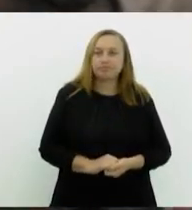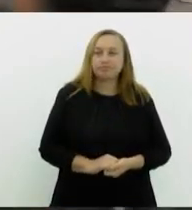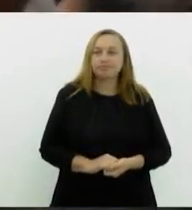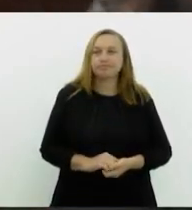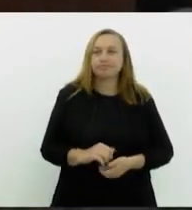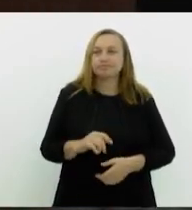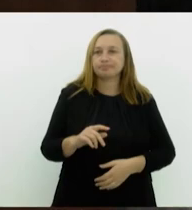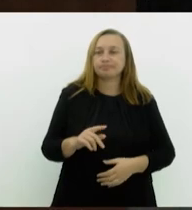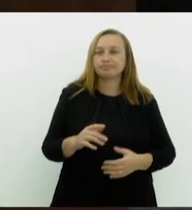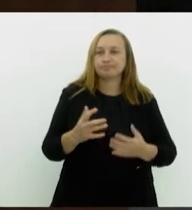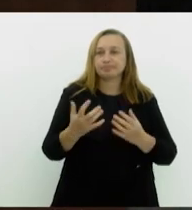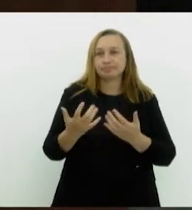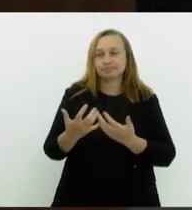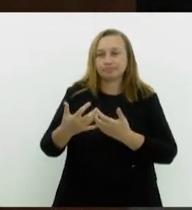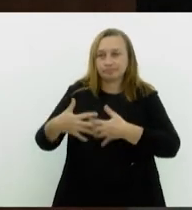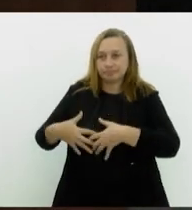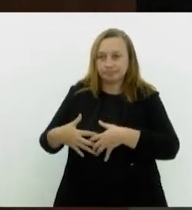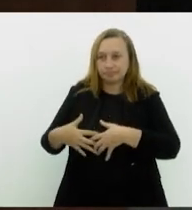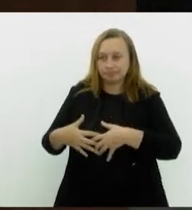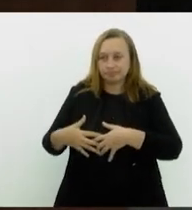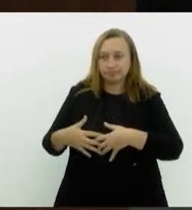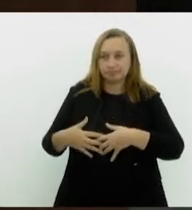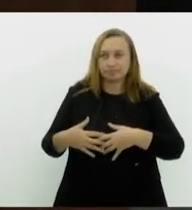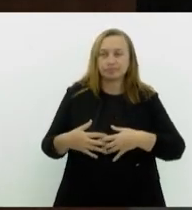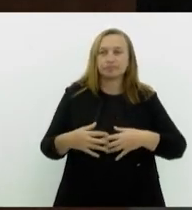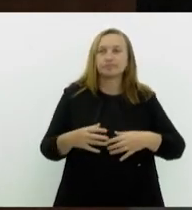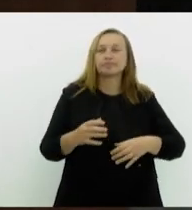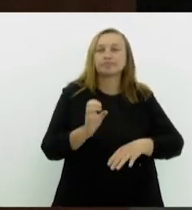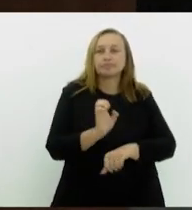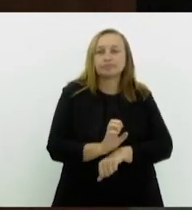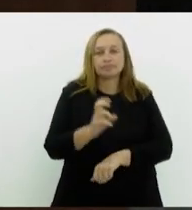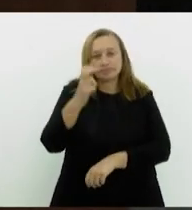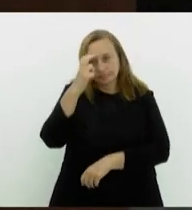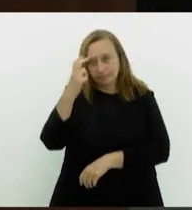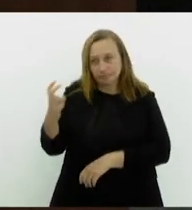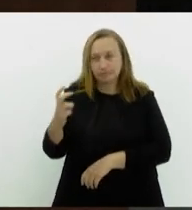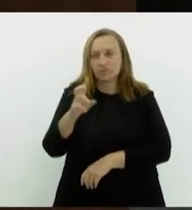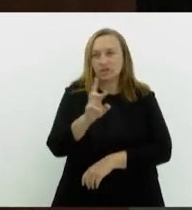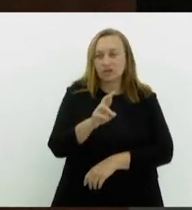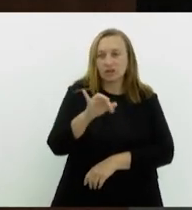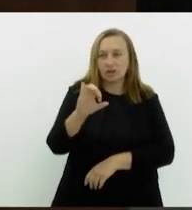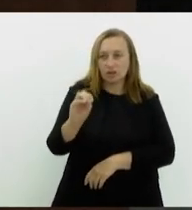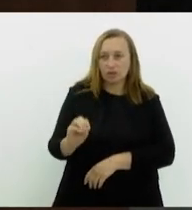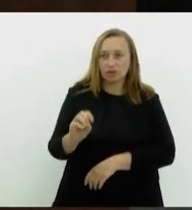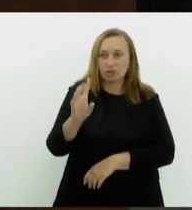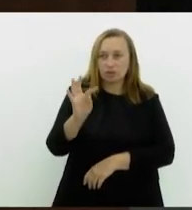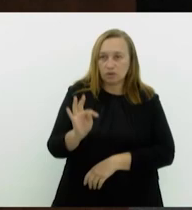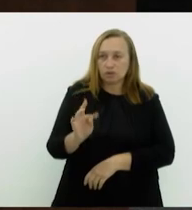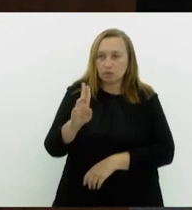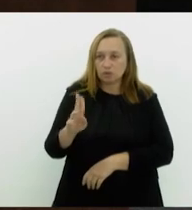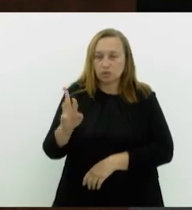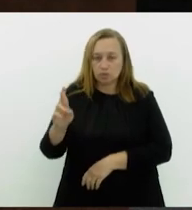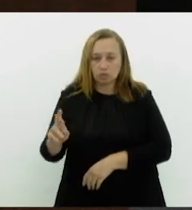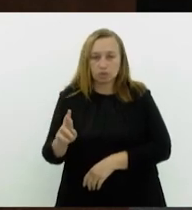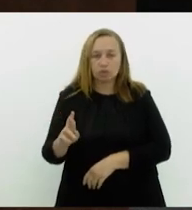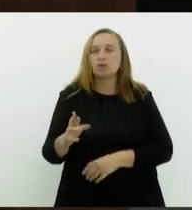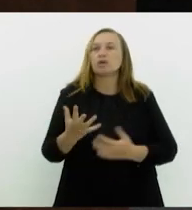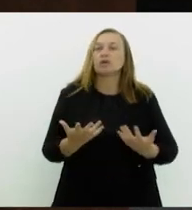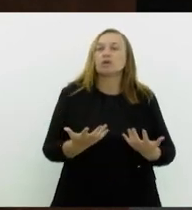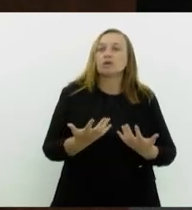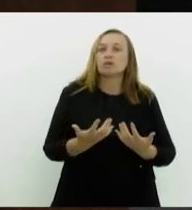Petrópolis, através da Secretaria de Estado de Cultura, da Rio Tour, da Prefeitura de Magé,